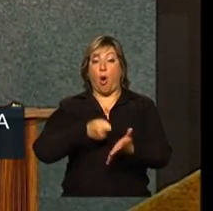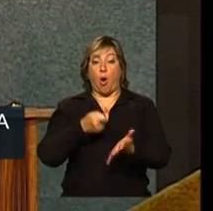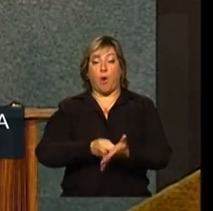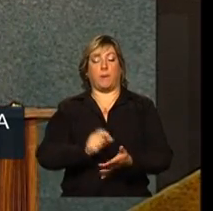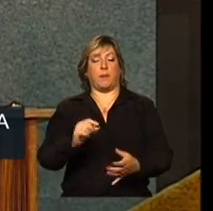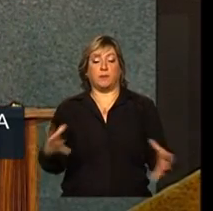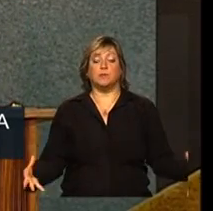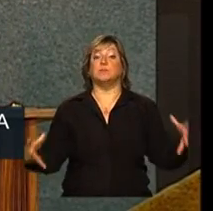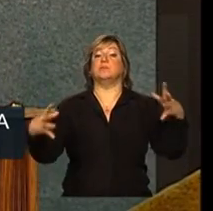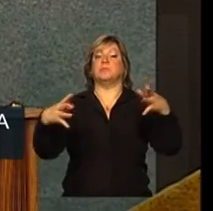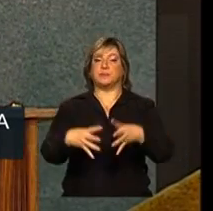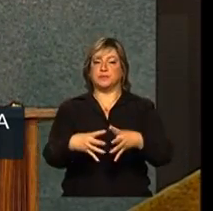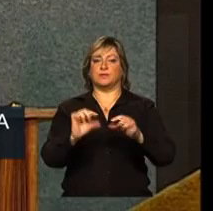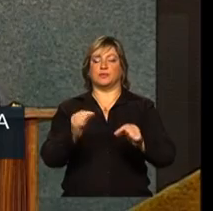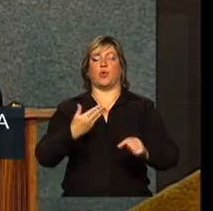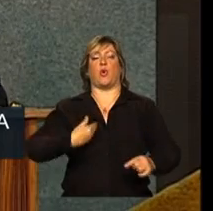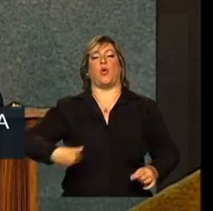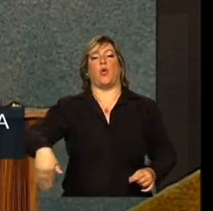incorporar